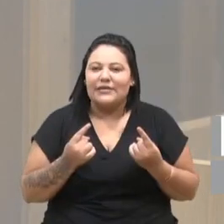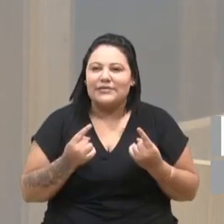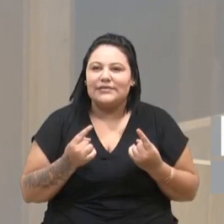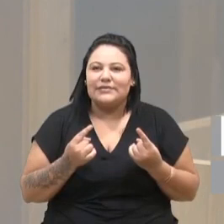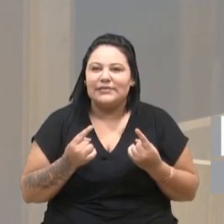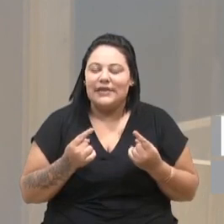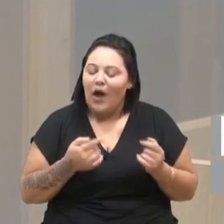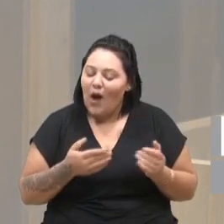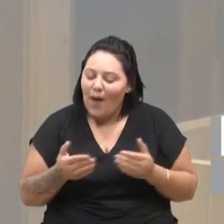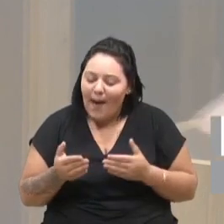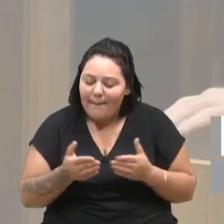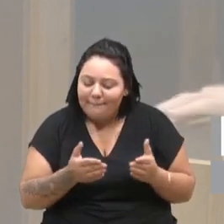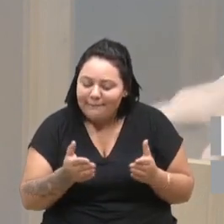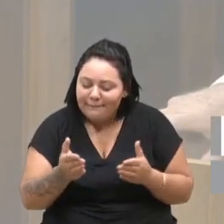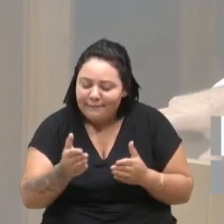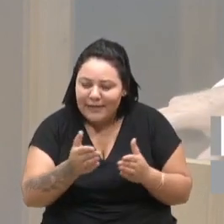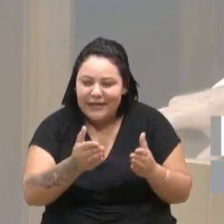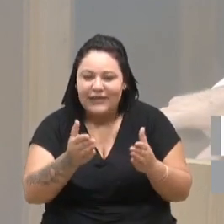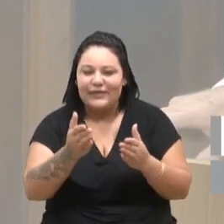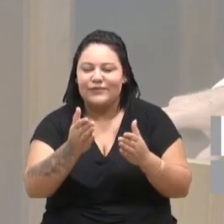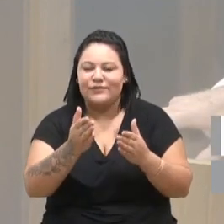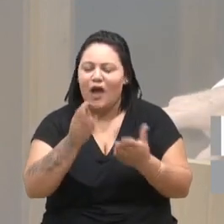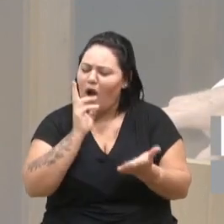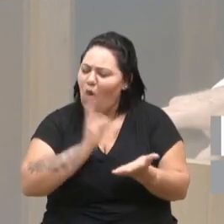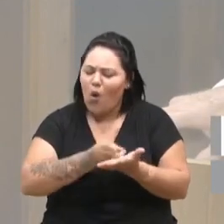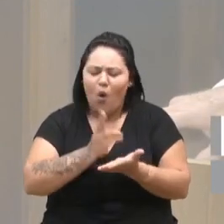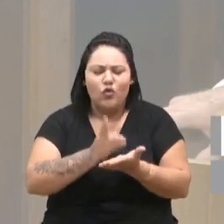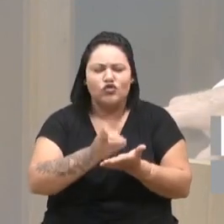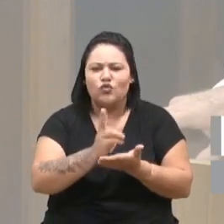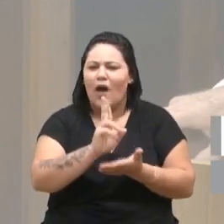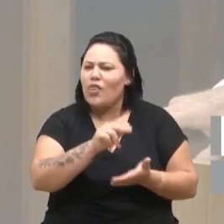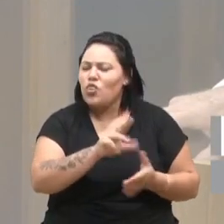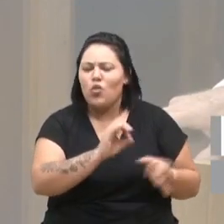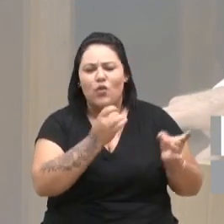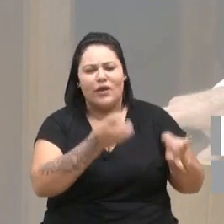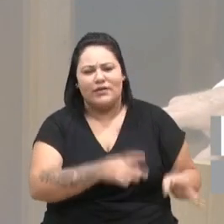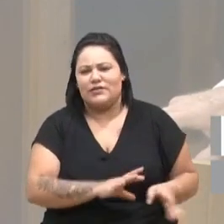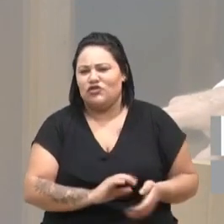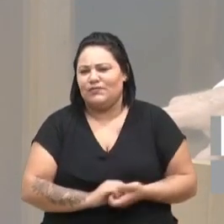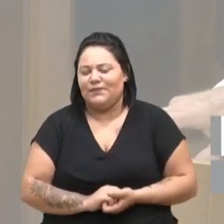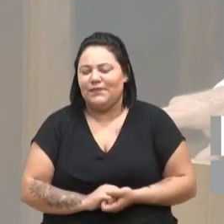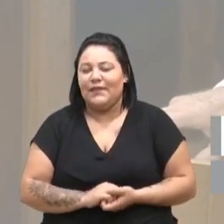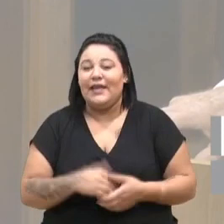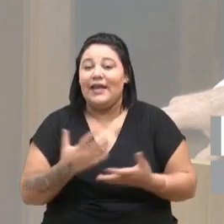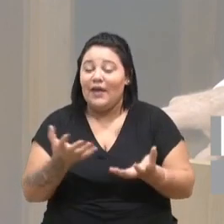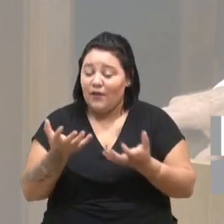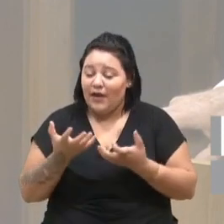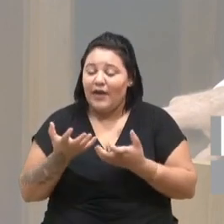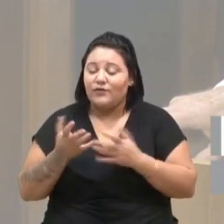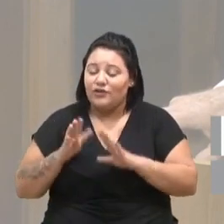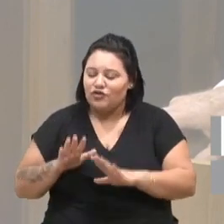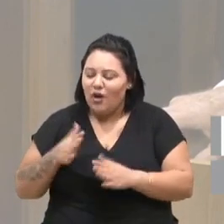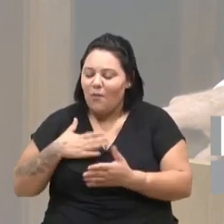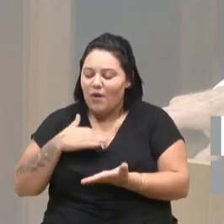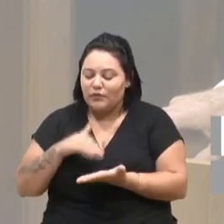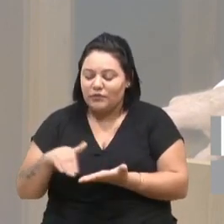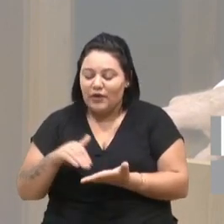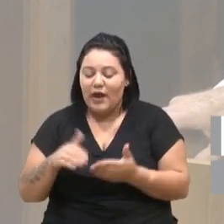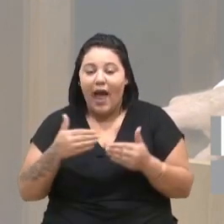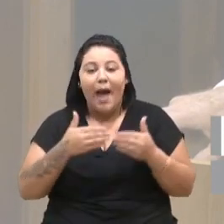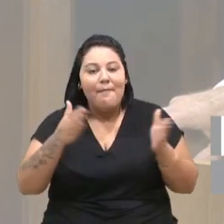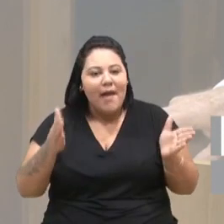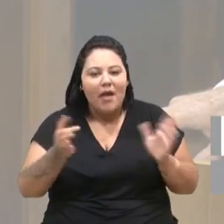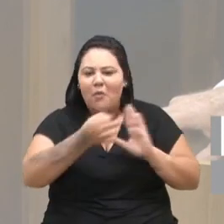A caminhada é de seguir em frente. Quero deixar meu gabinete à disposição para